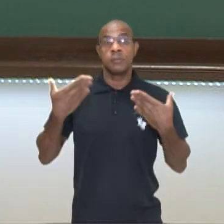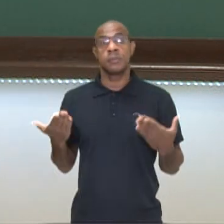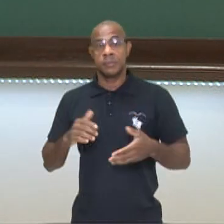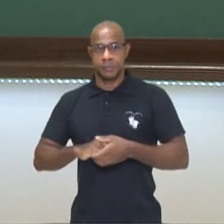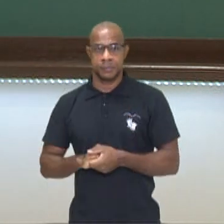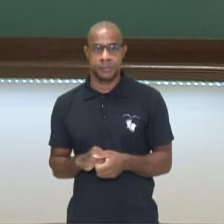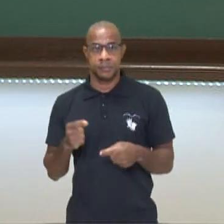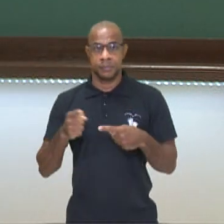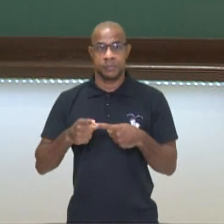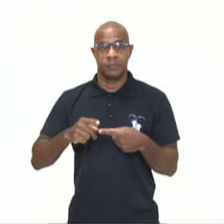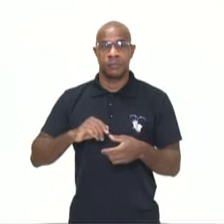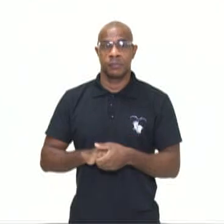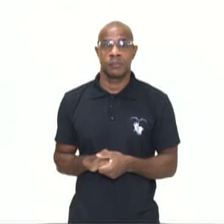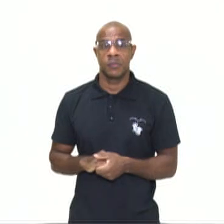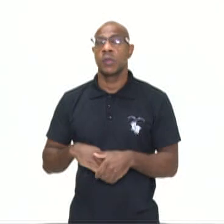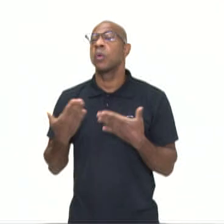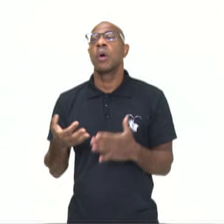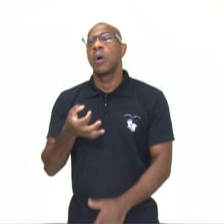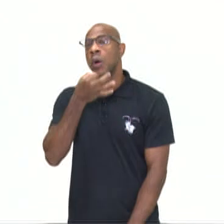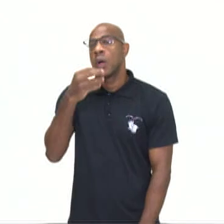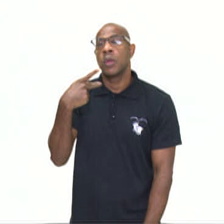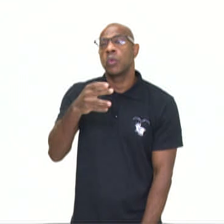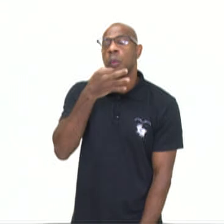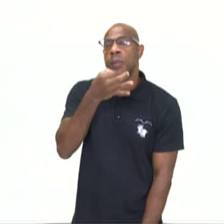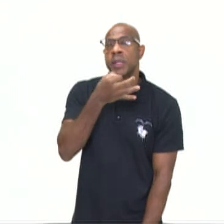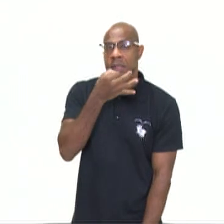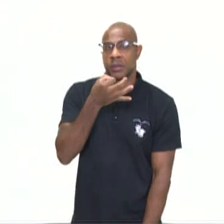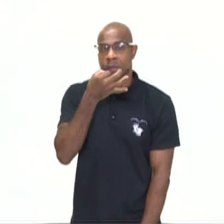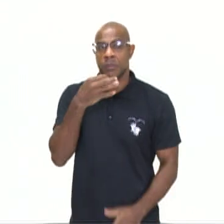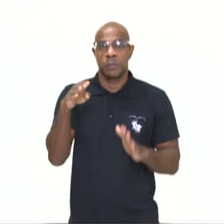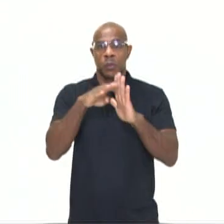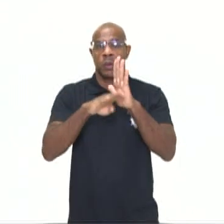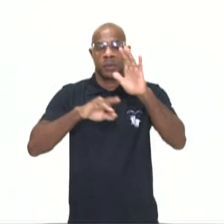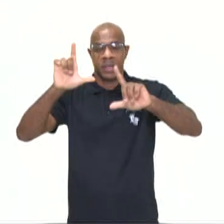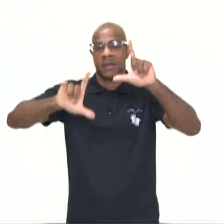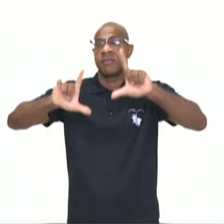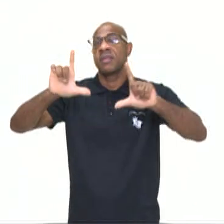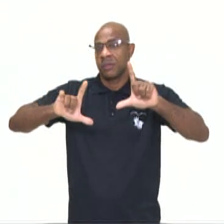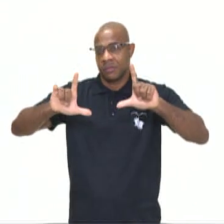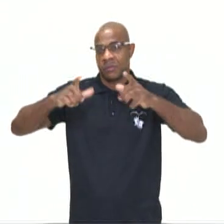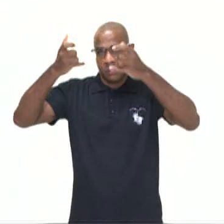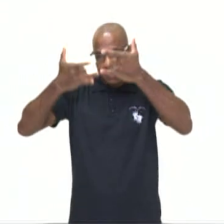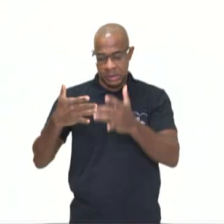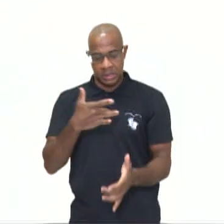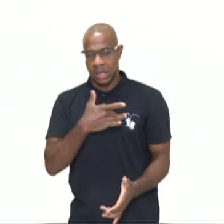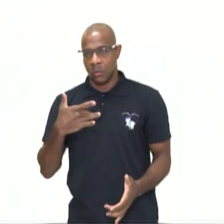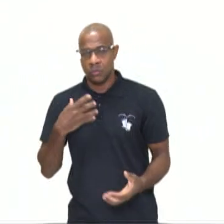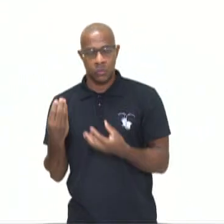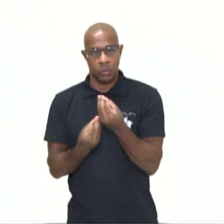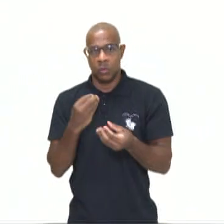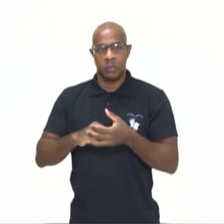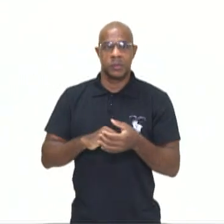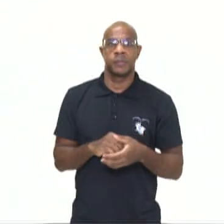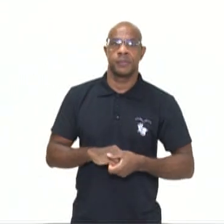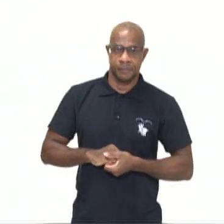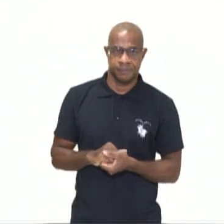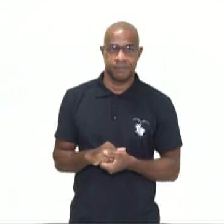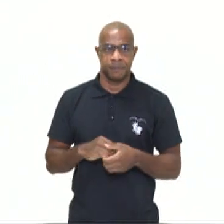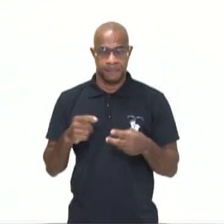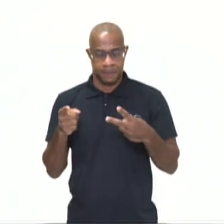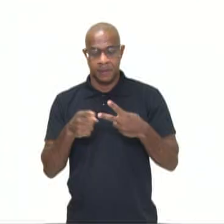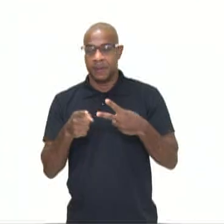elas? Qual é a sua opinião sobre esses programas? Esses programas sobre saúde